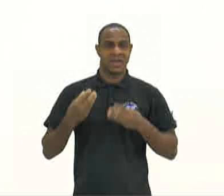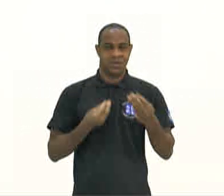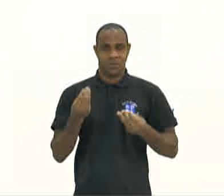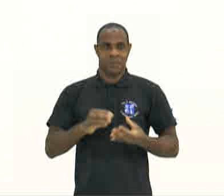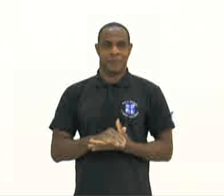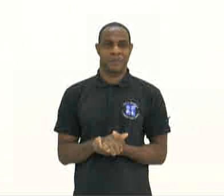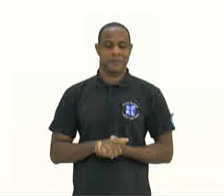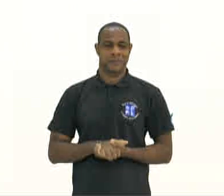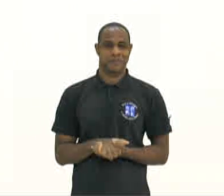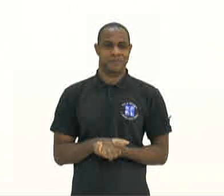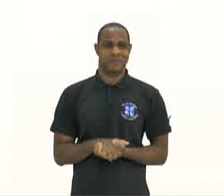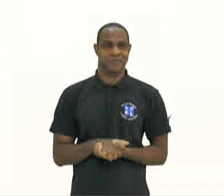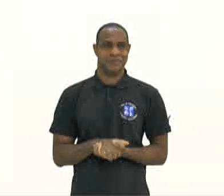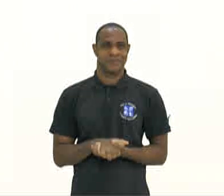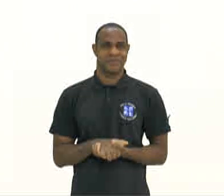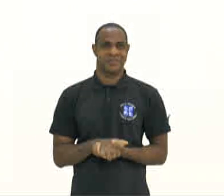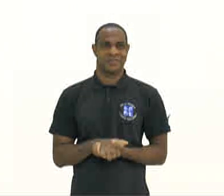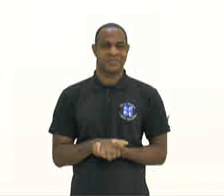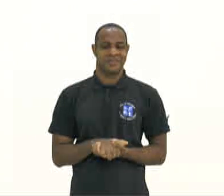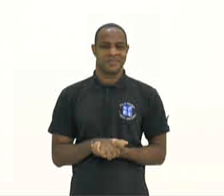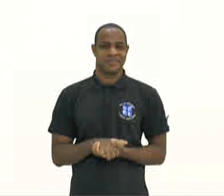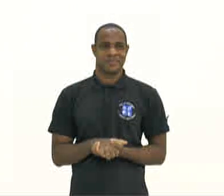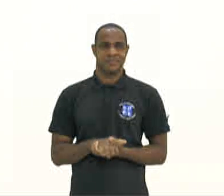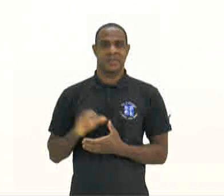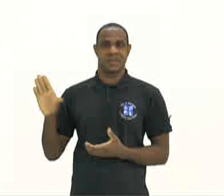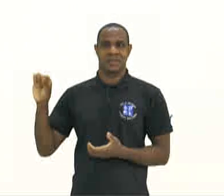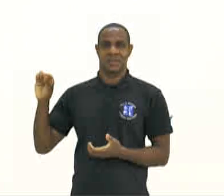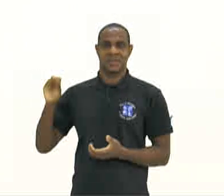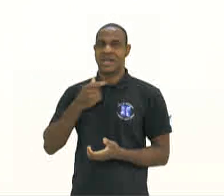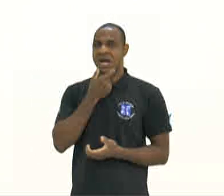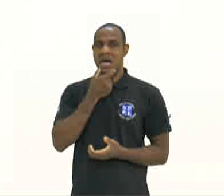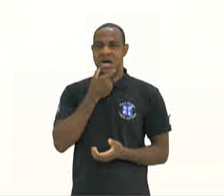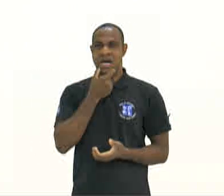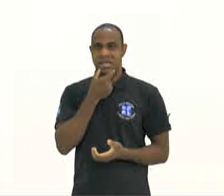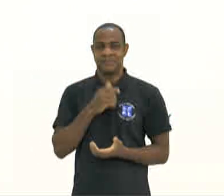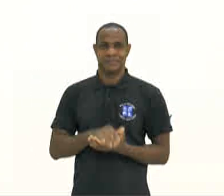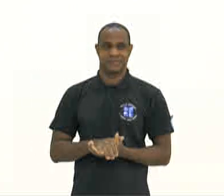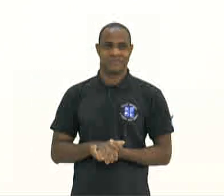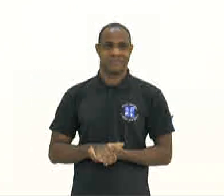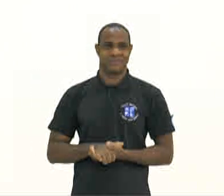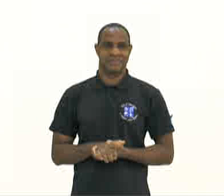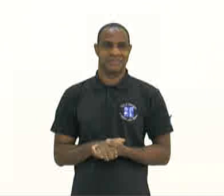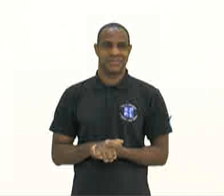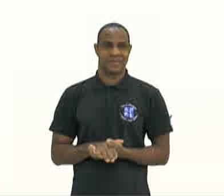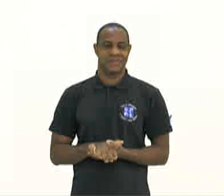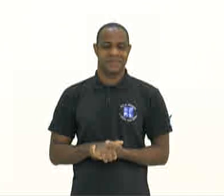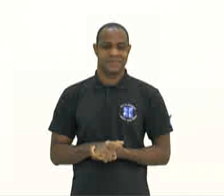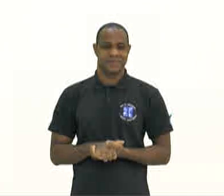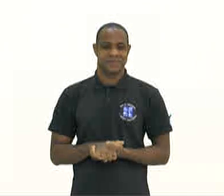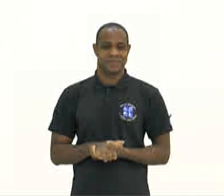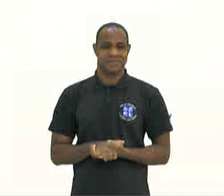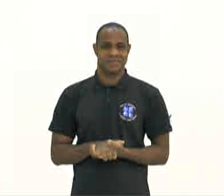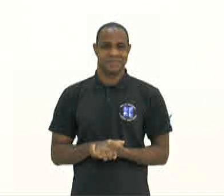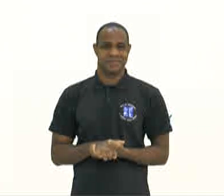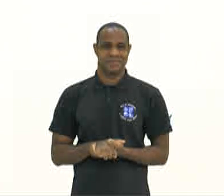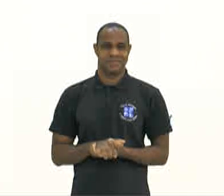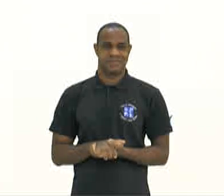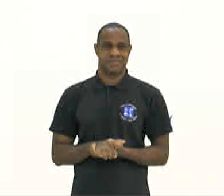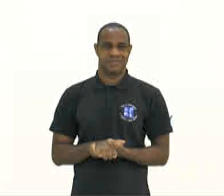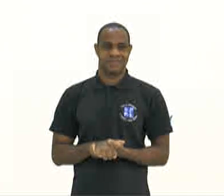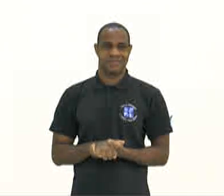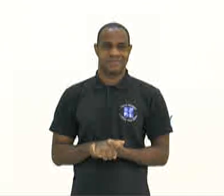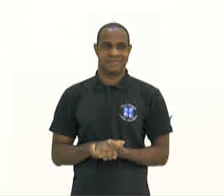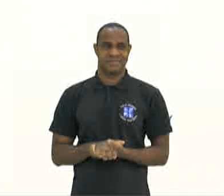more calories. That's not as much as a real game, but it means a respectable workout that